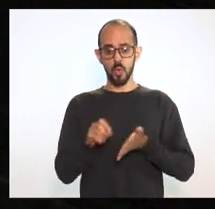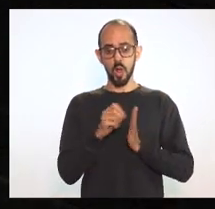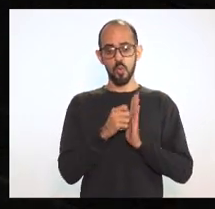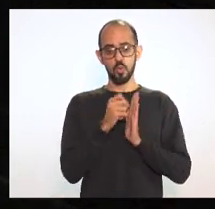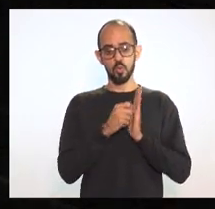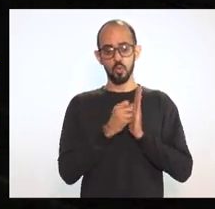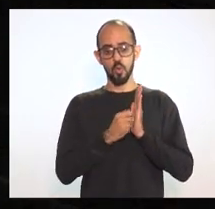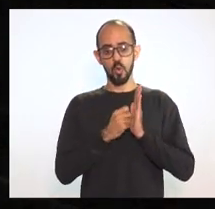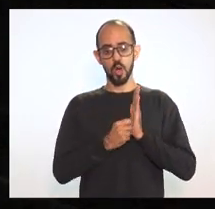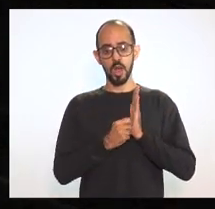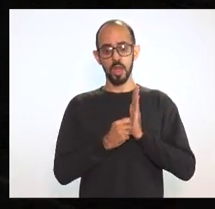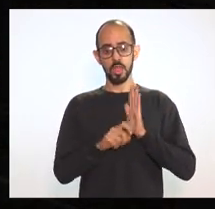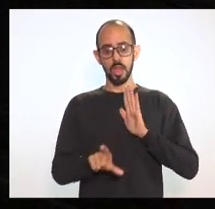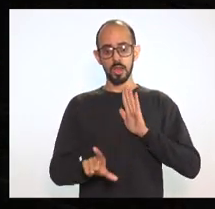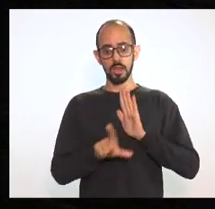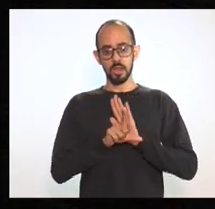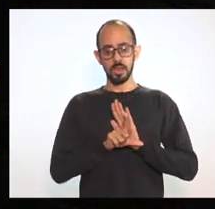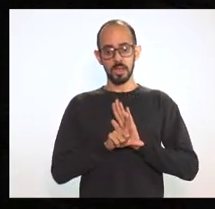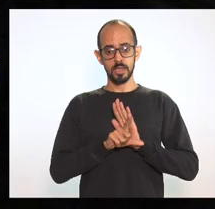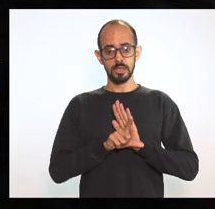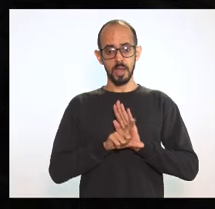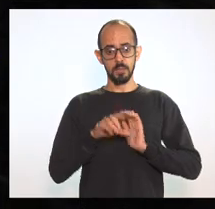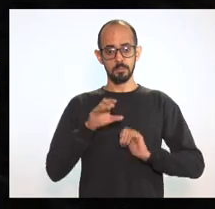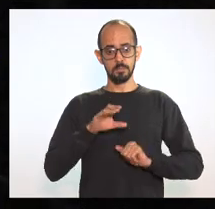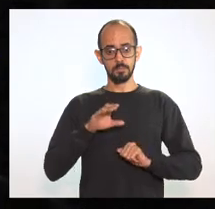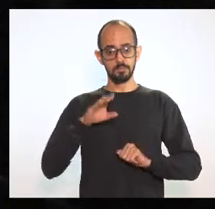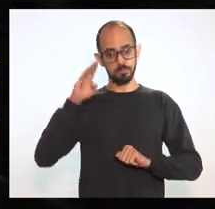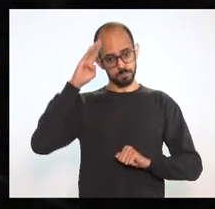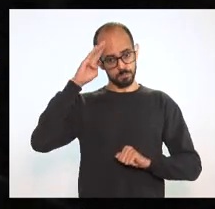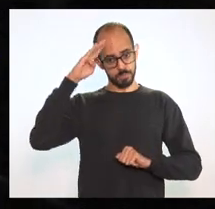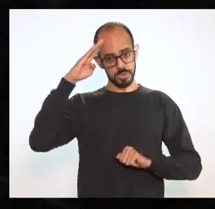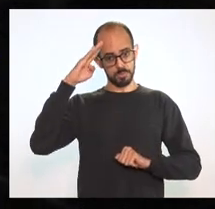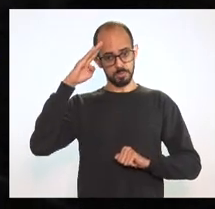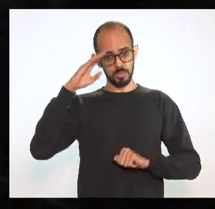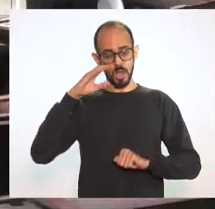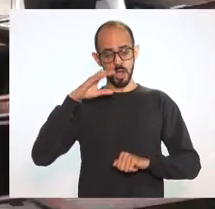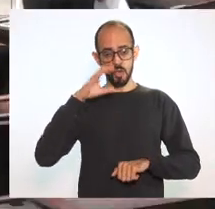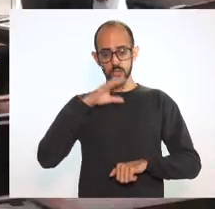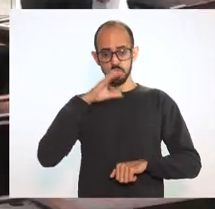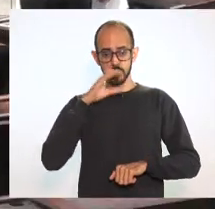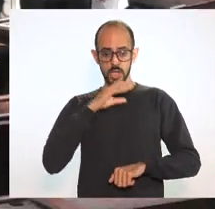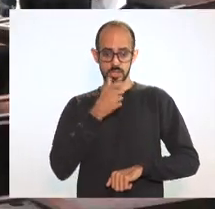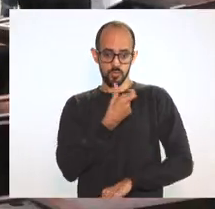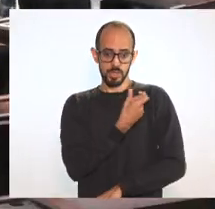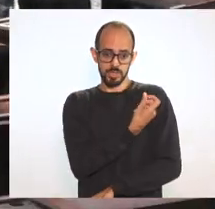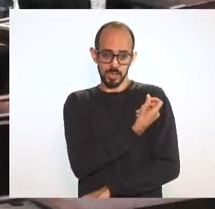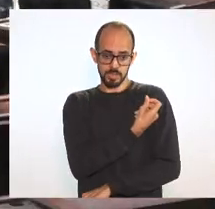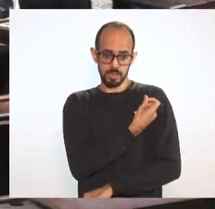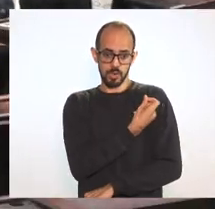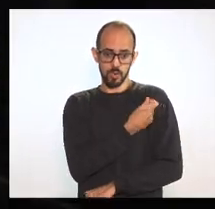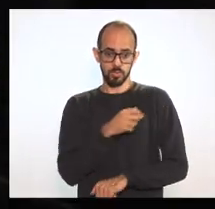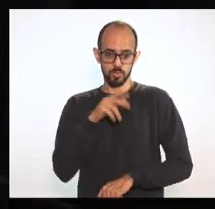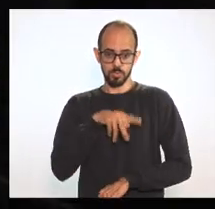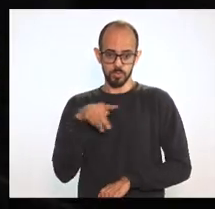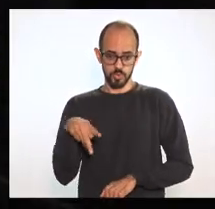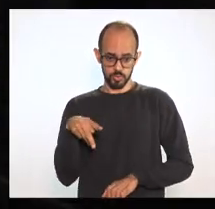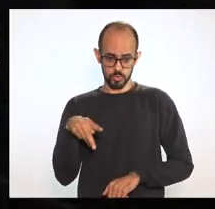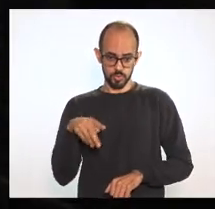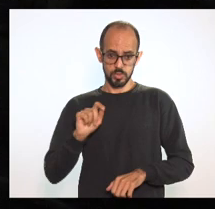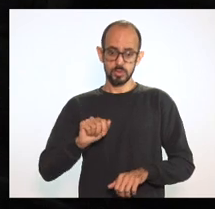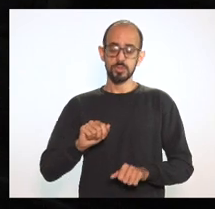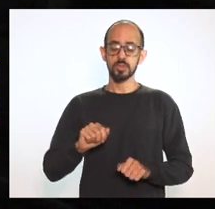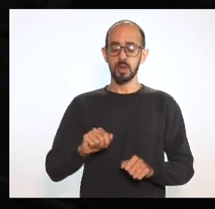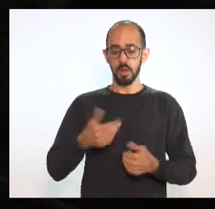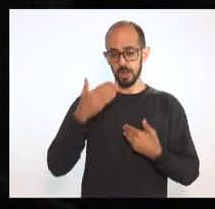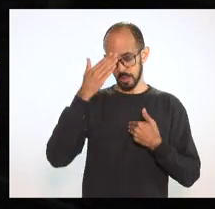a prioridade na vacinação dos profissionais da área da educação. Okay. Então, agradecer ao deputado Márcio Pacheco pelo